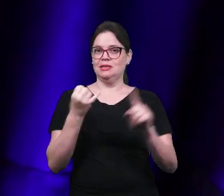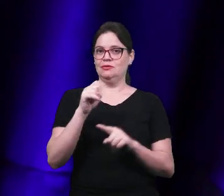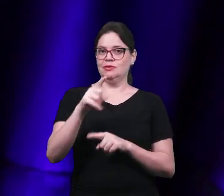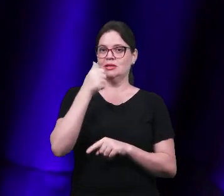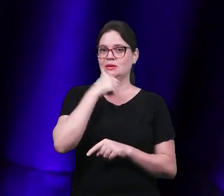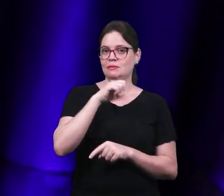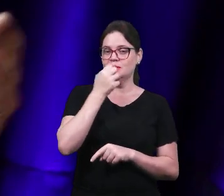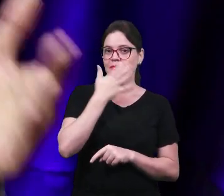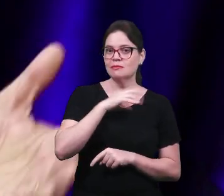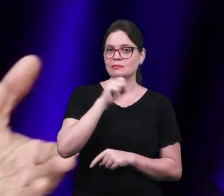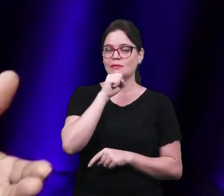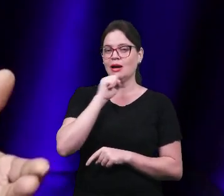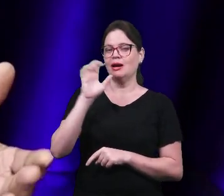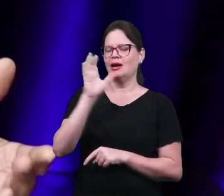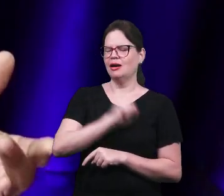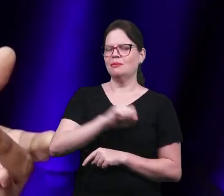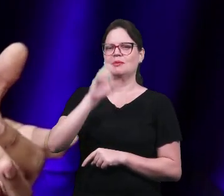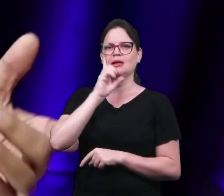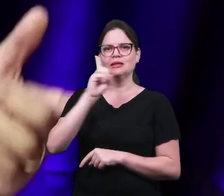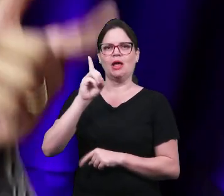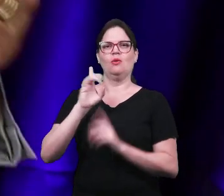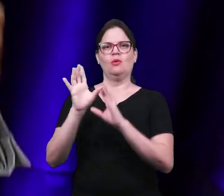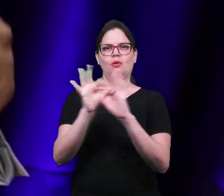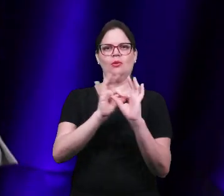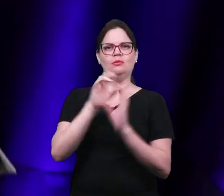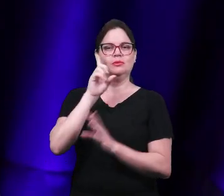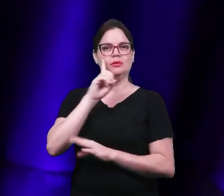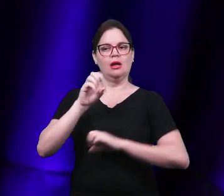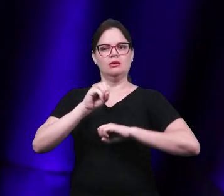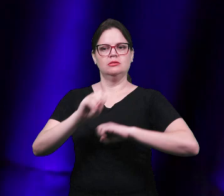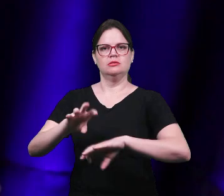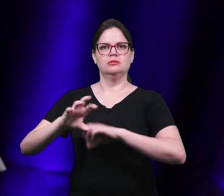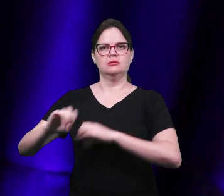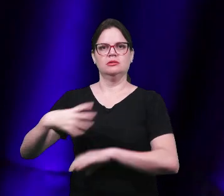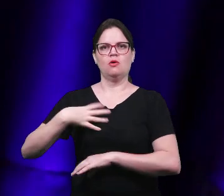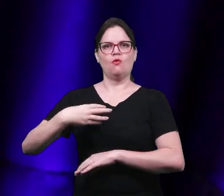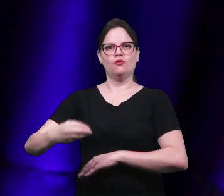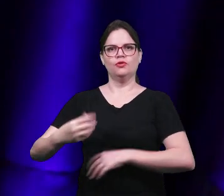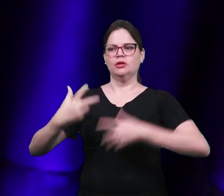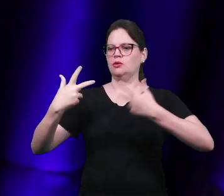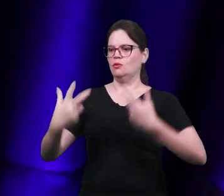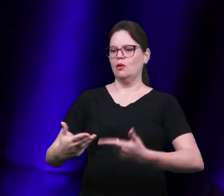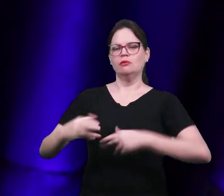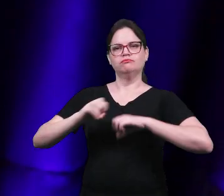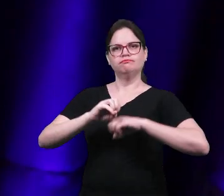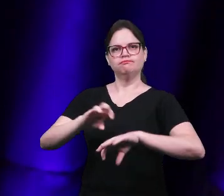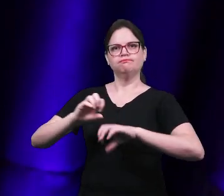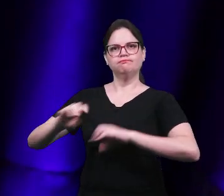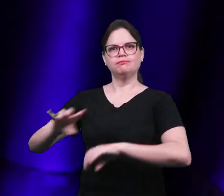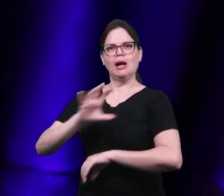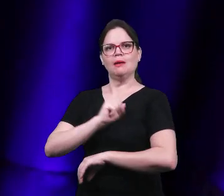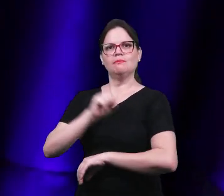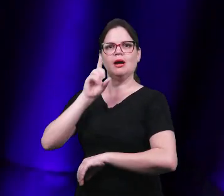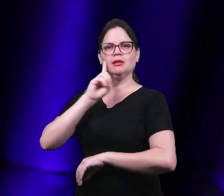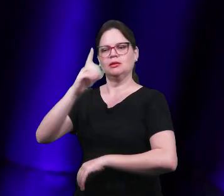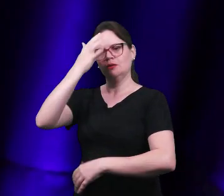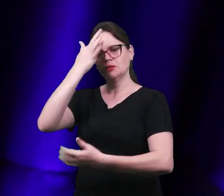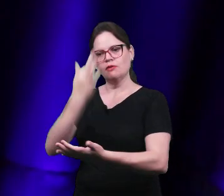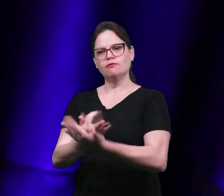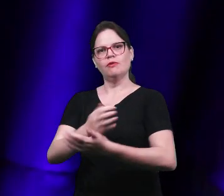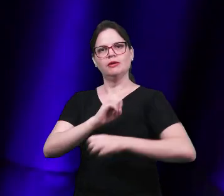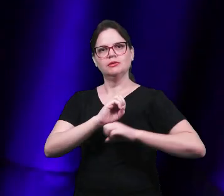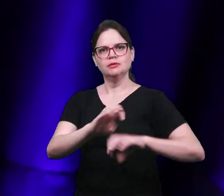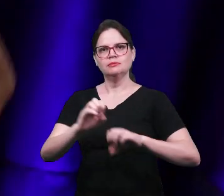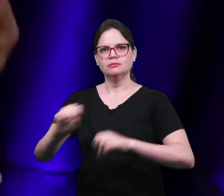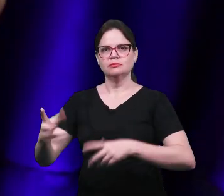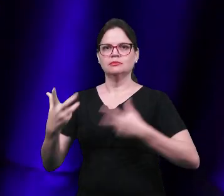na presença de Deus, que andam com Deus, transmitem para os seus filhos a mesma herança, a mesma fé. Né? Então, quer